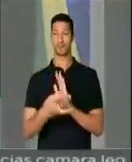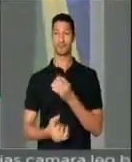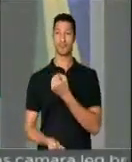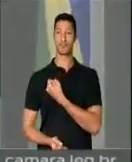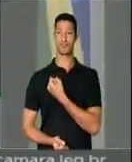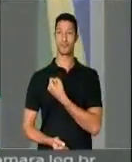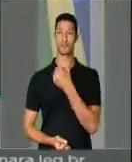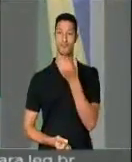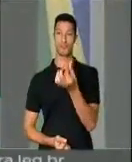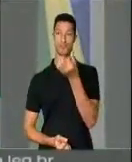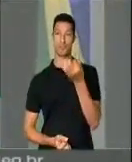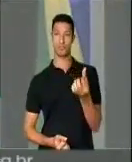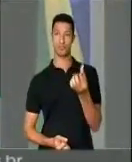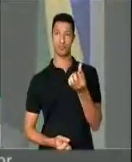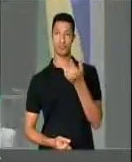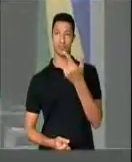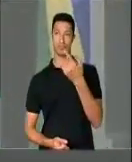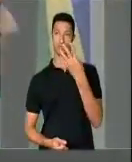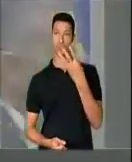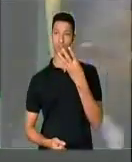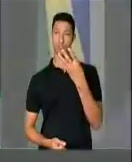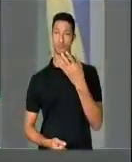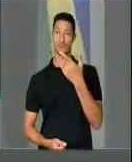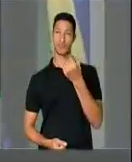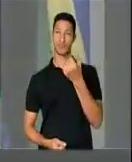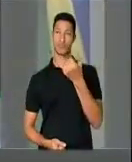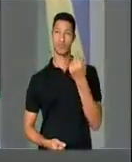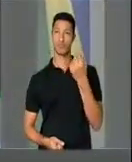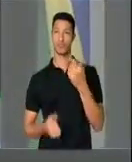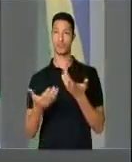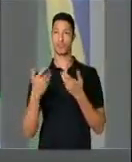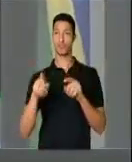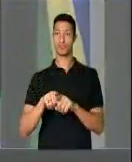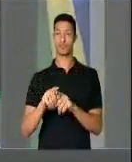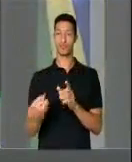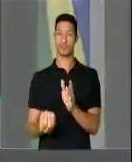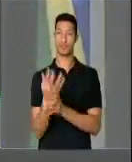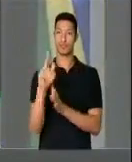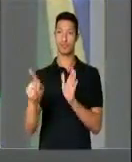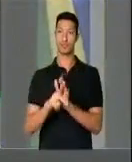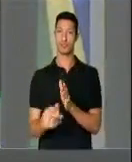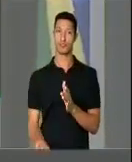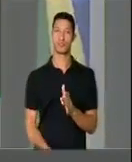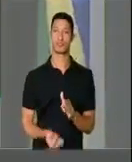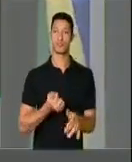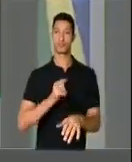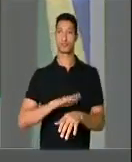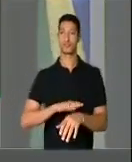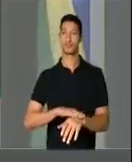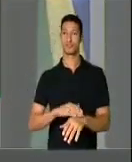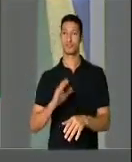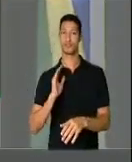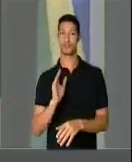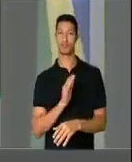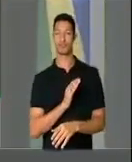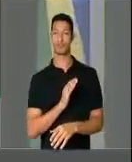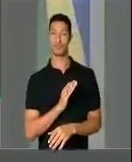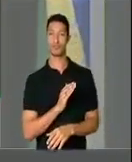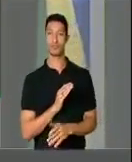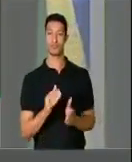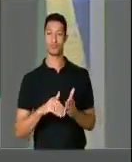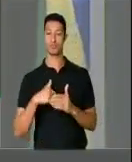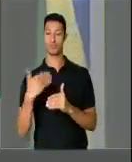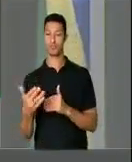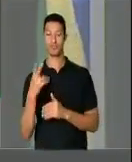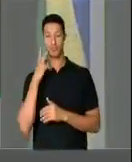de número 6624 de 2017, que requer a criação temporária dessa comissão